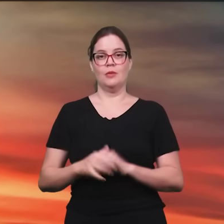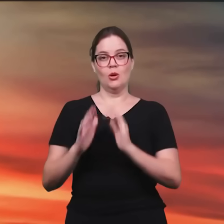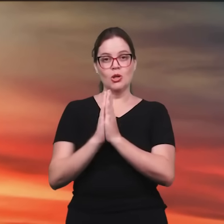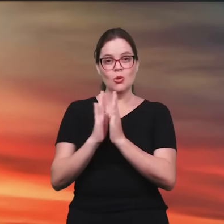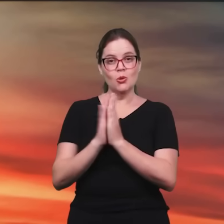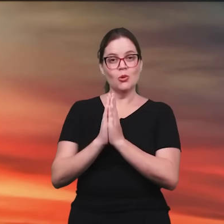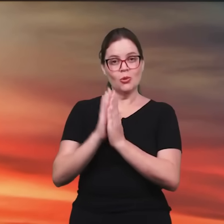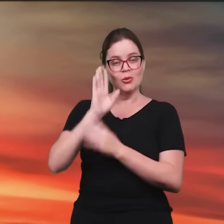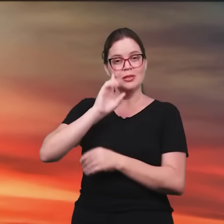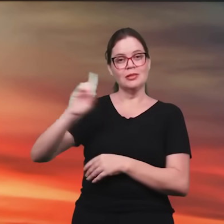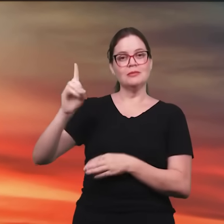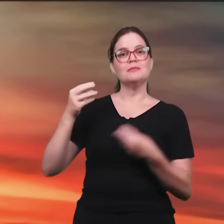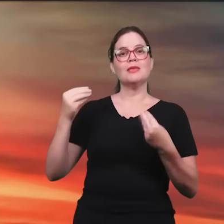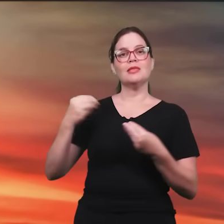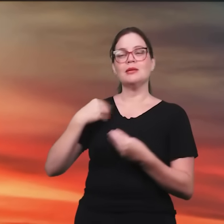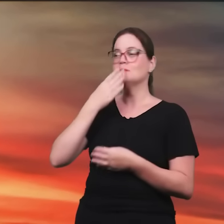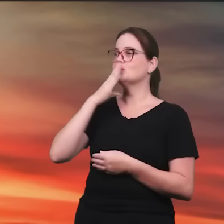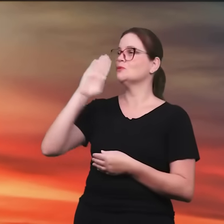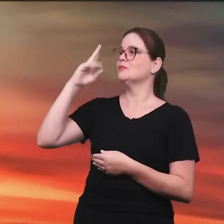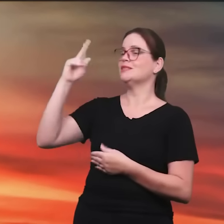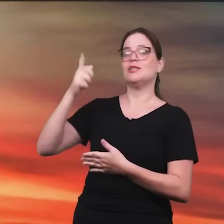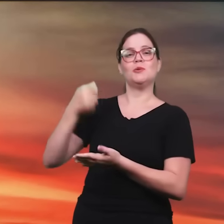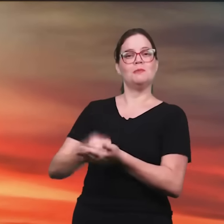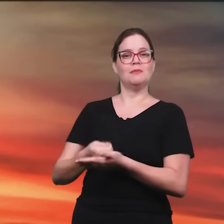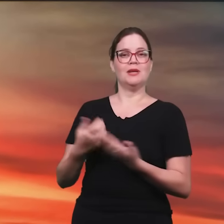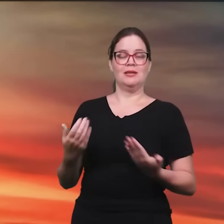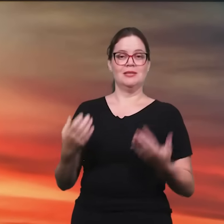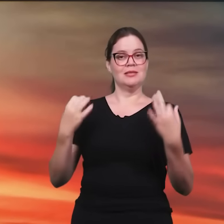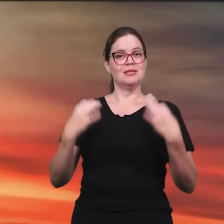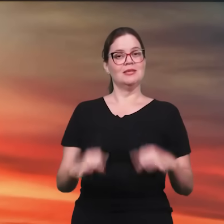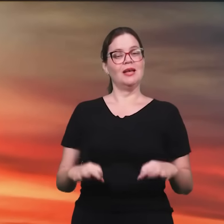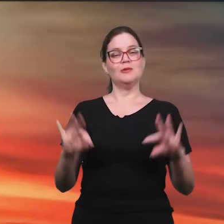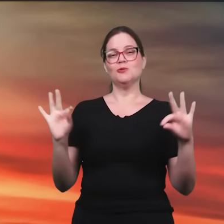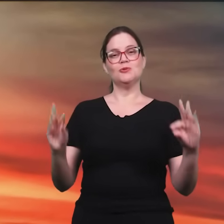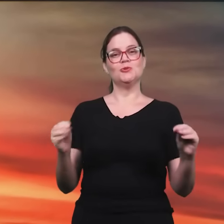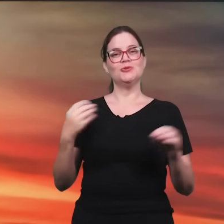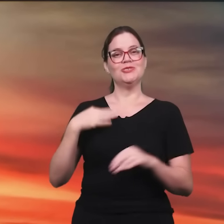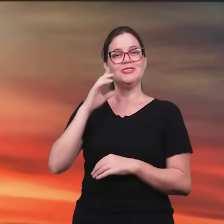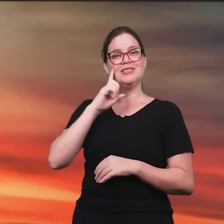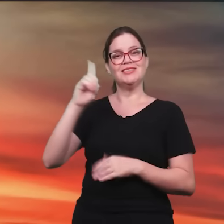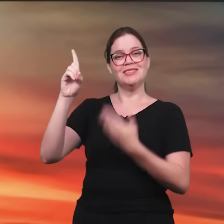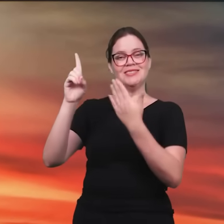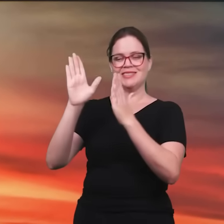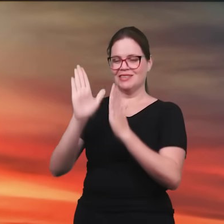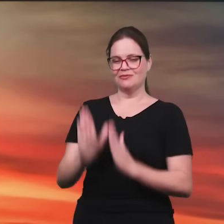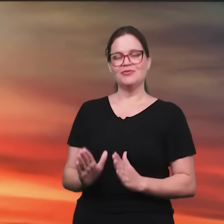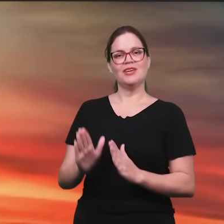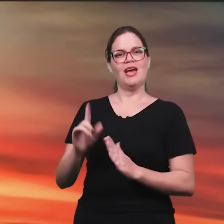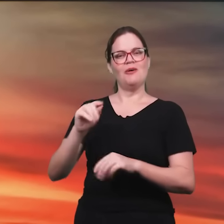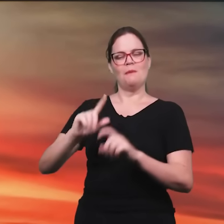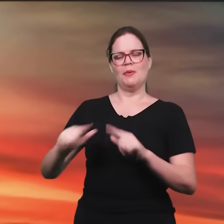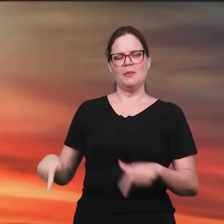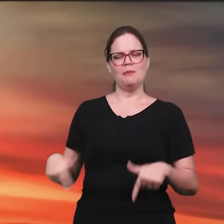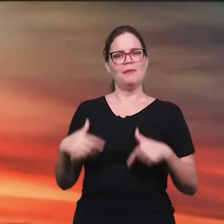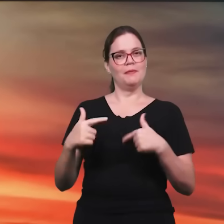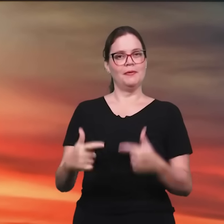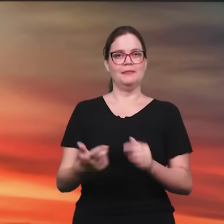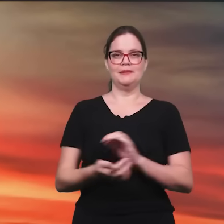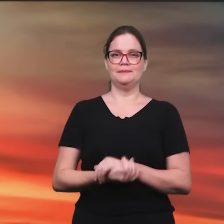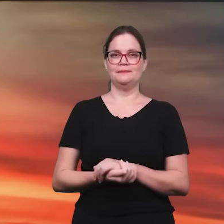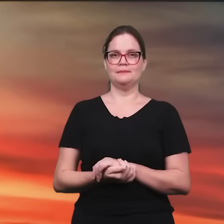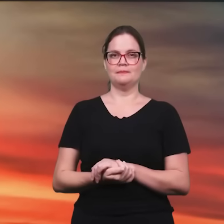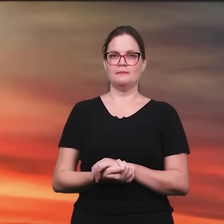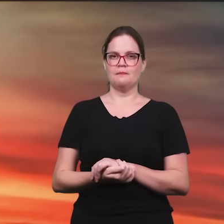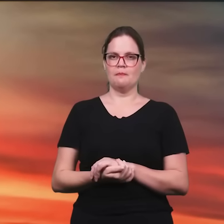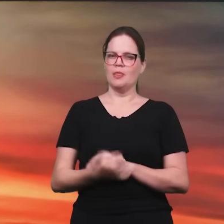Ele orou a Deus para que uma promessa fosse cumprida. Aquilo que Deus, que é fiel, havia feito. Há